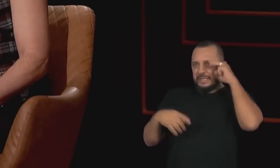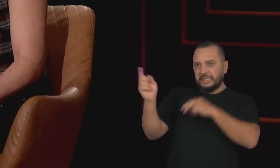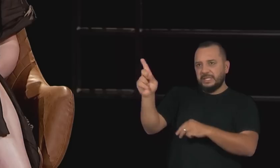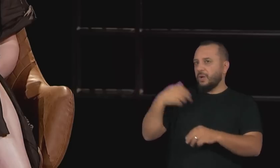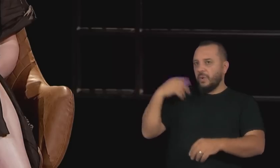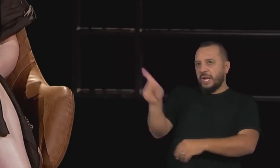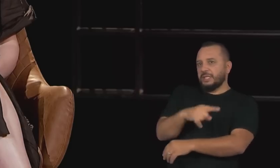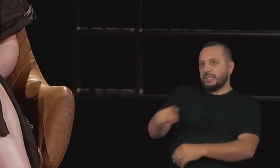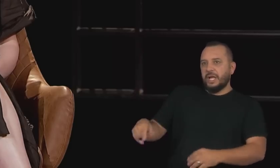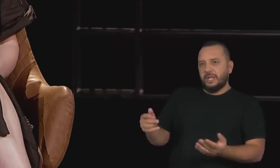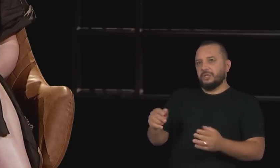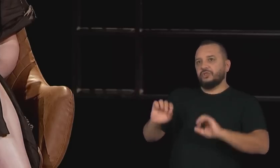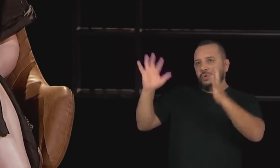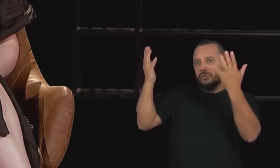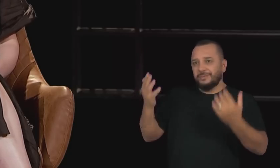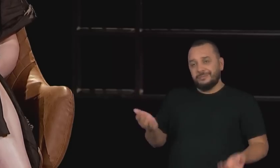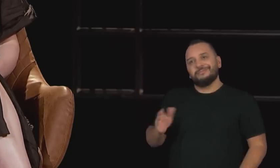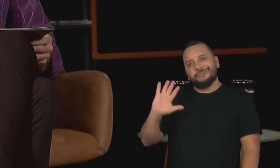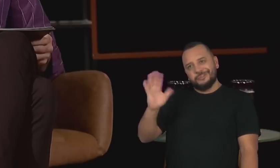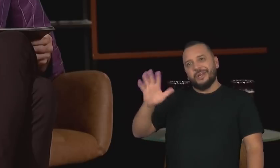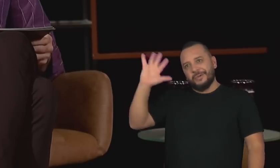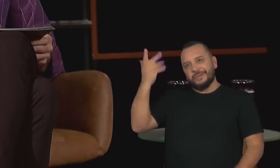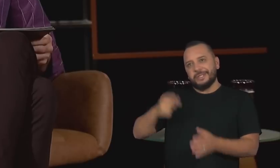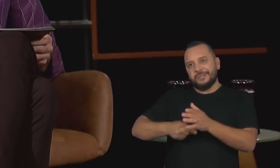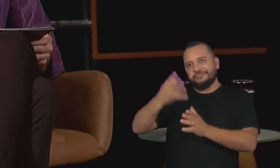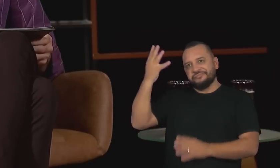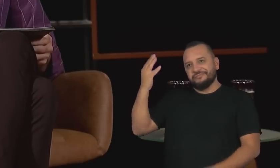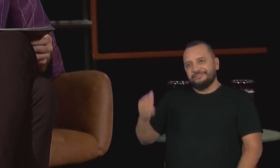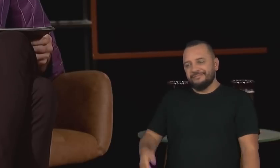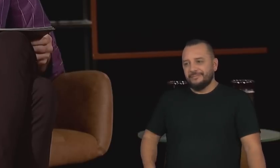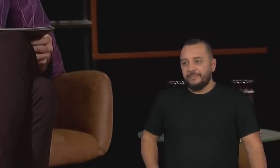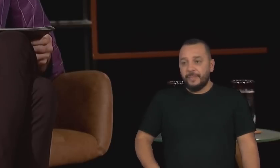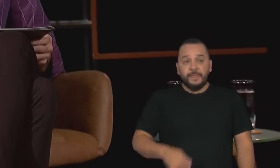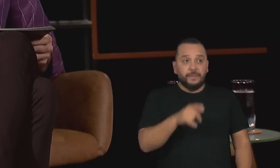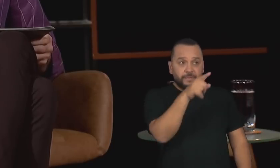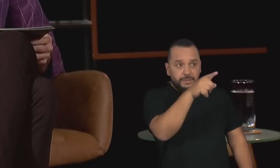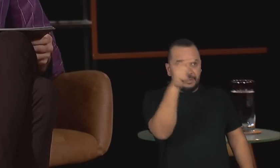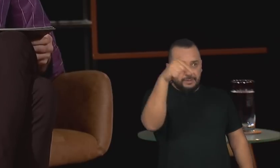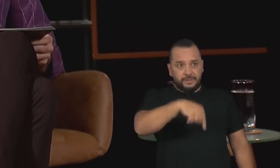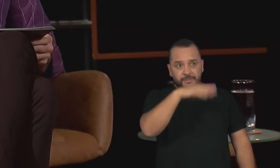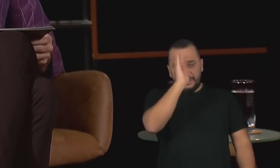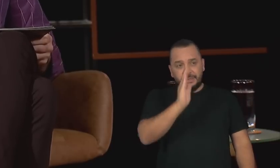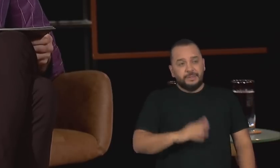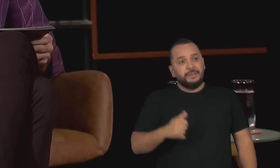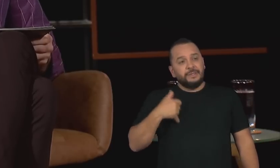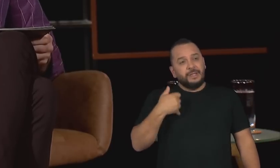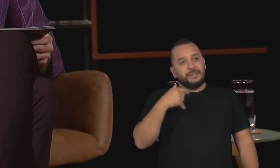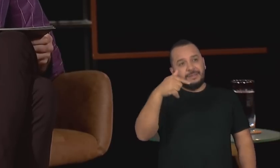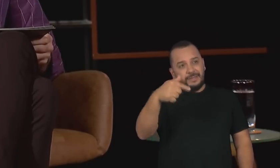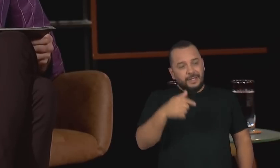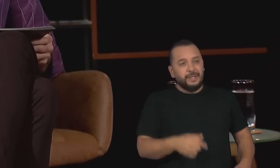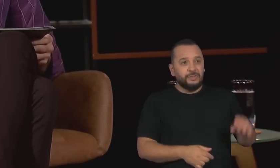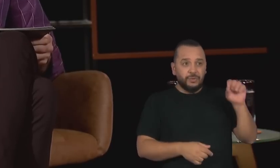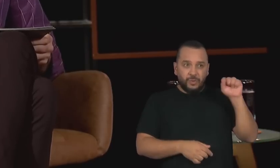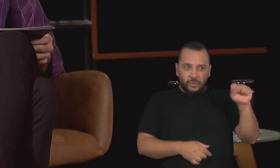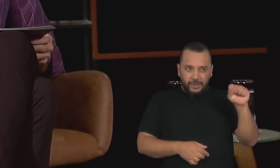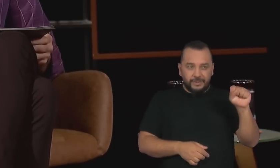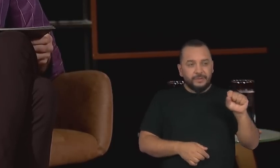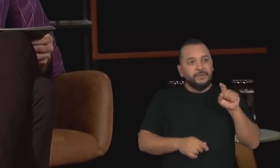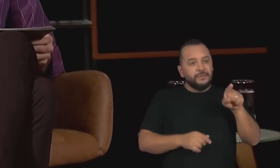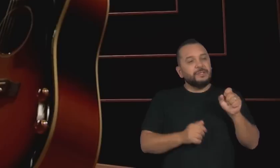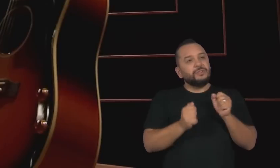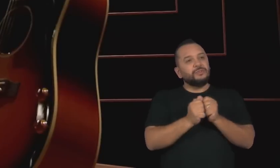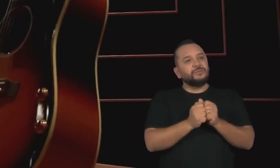Né? Bom, o fato é que quando você veio para o Brasil, lá com 7, 8 anos de idade, por aí, você logo se enturmou com um vizinho, né, que